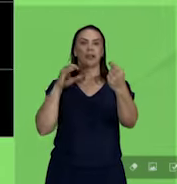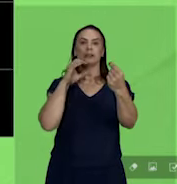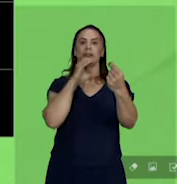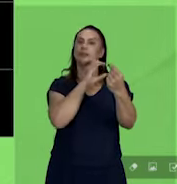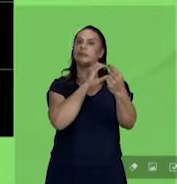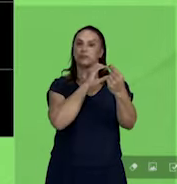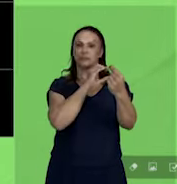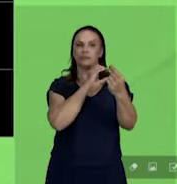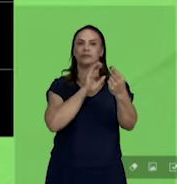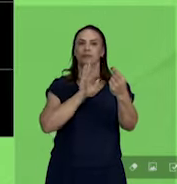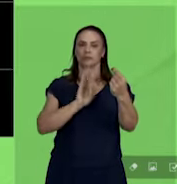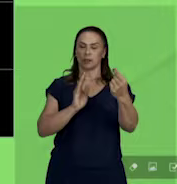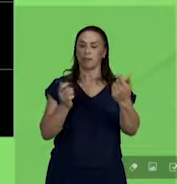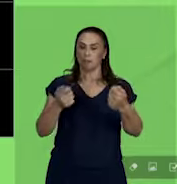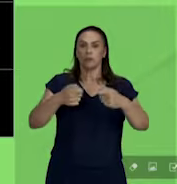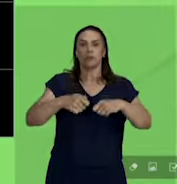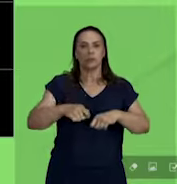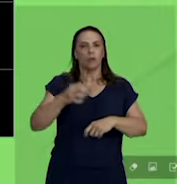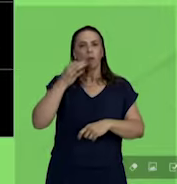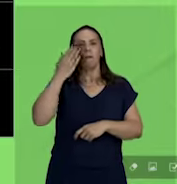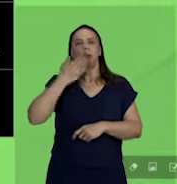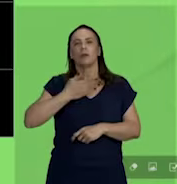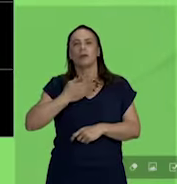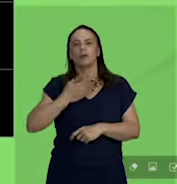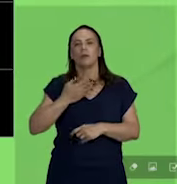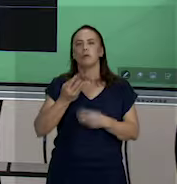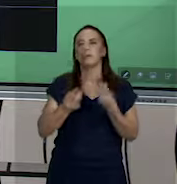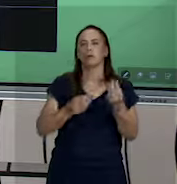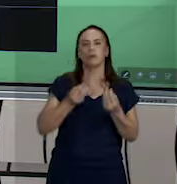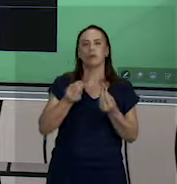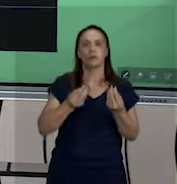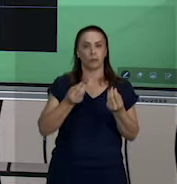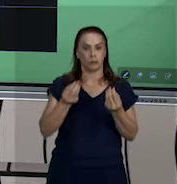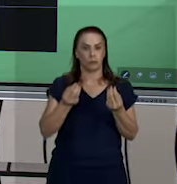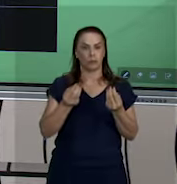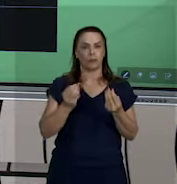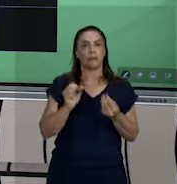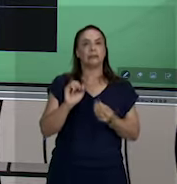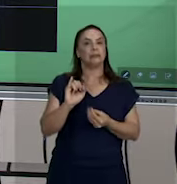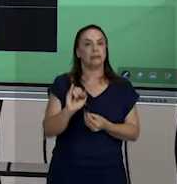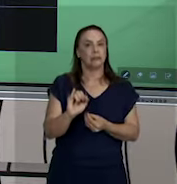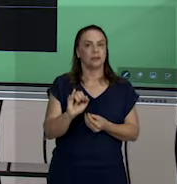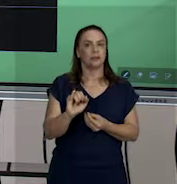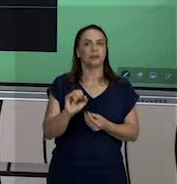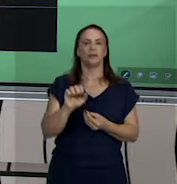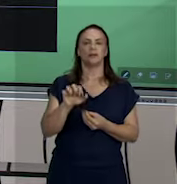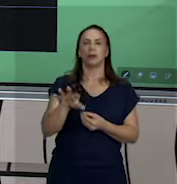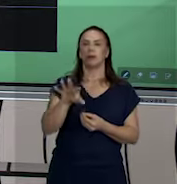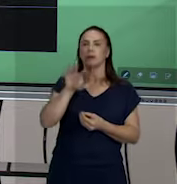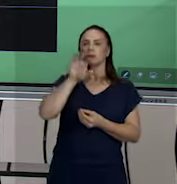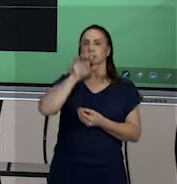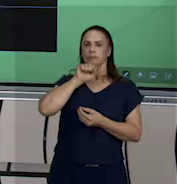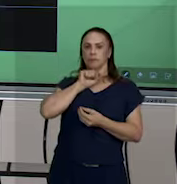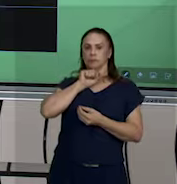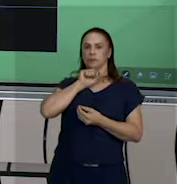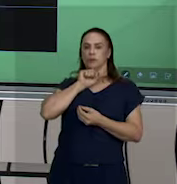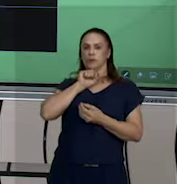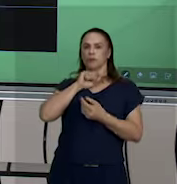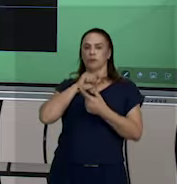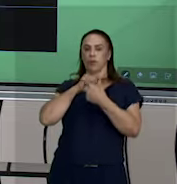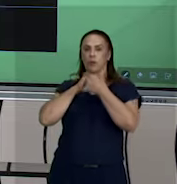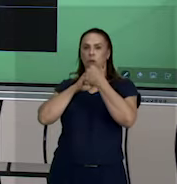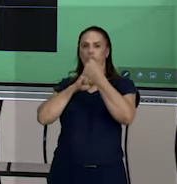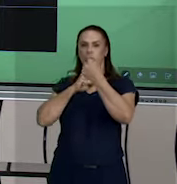como a gente comprovar isso fácil. Se você colocar a sua mão na frente do seu rosto e